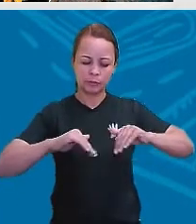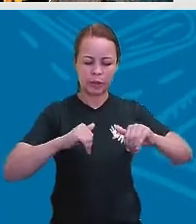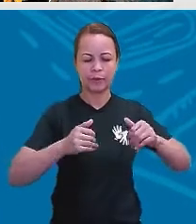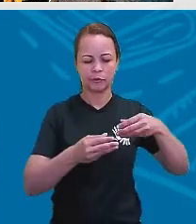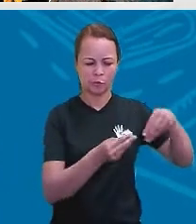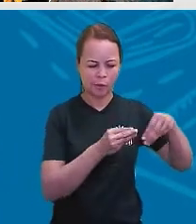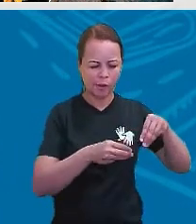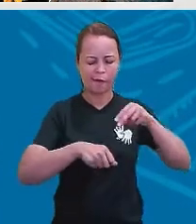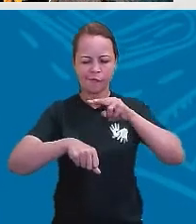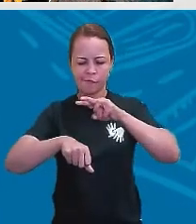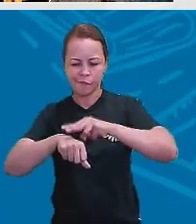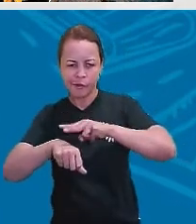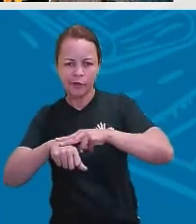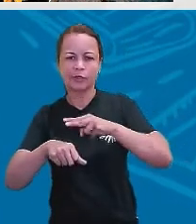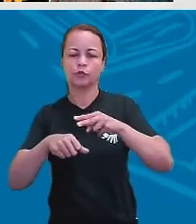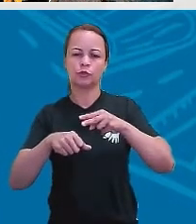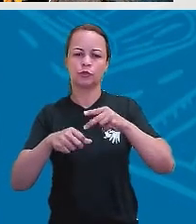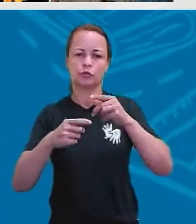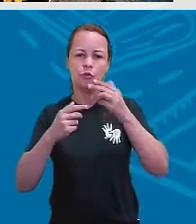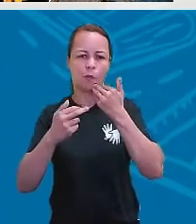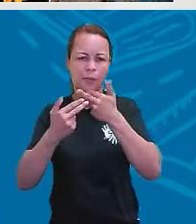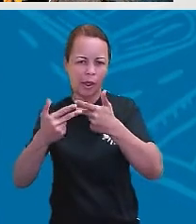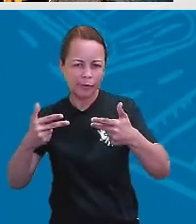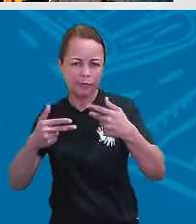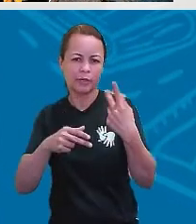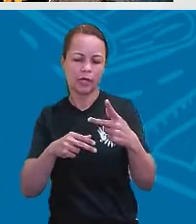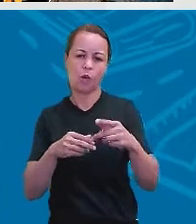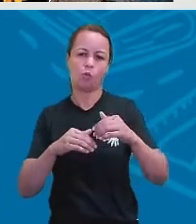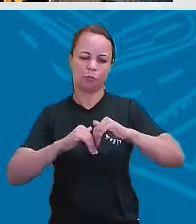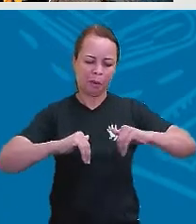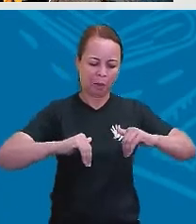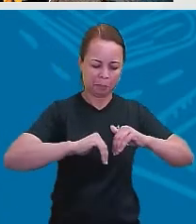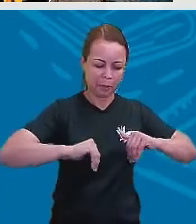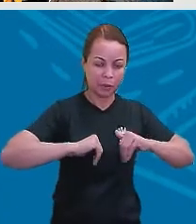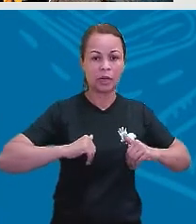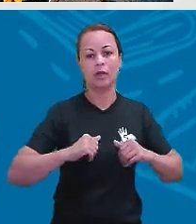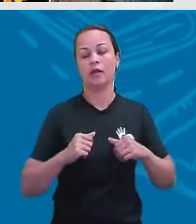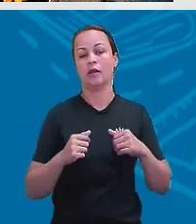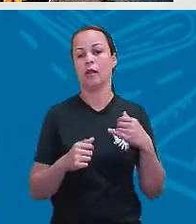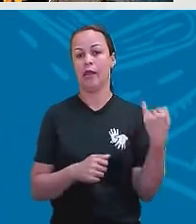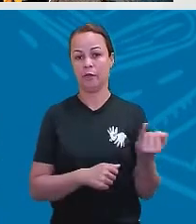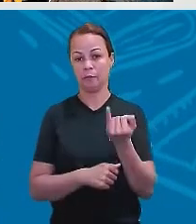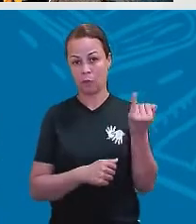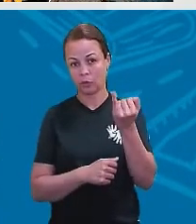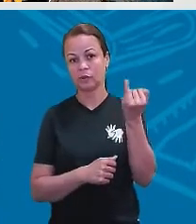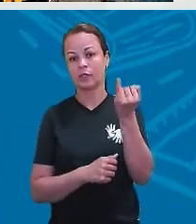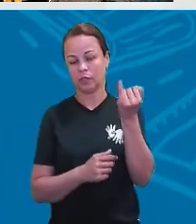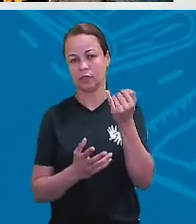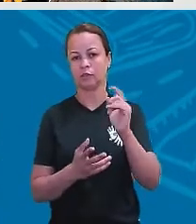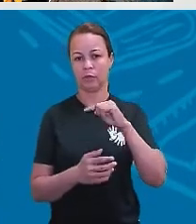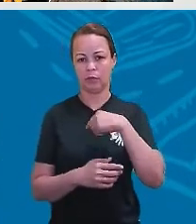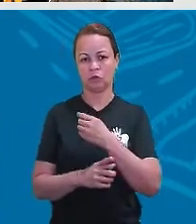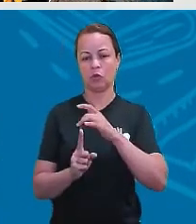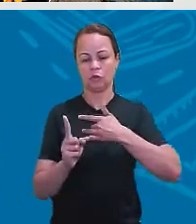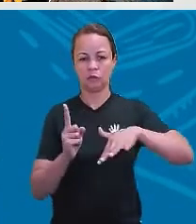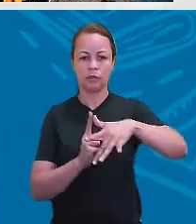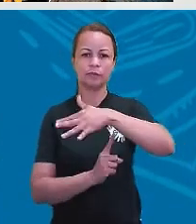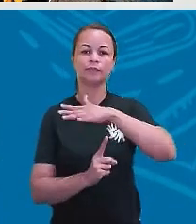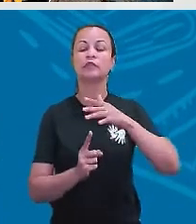plástico, do vidro, do material orgânico, a gente vai conseguir promover um mecanismo importantíssimo para o nosso meio ambiente,